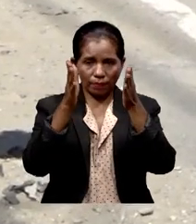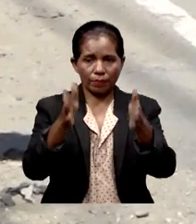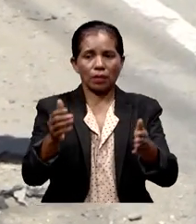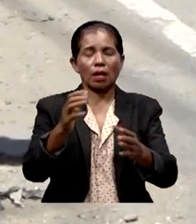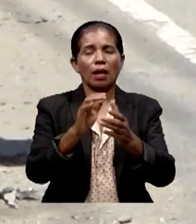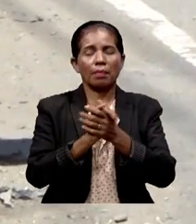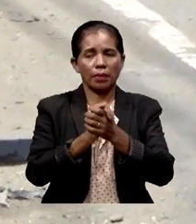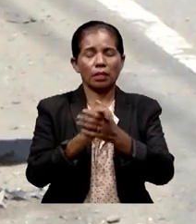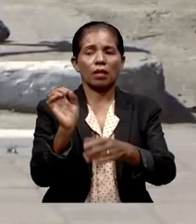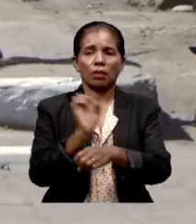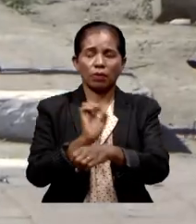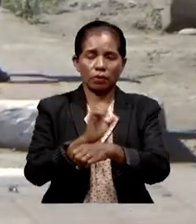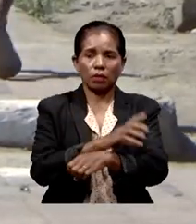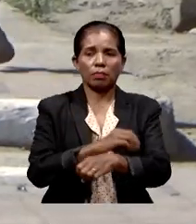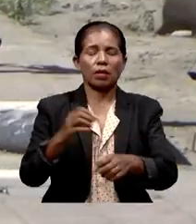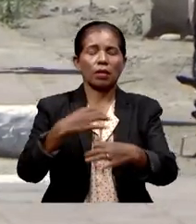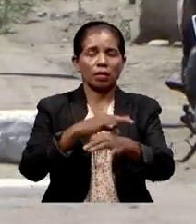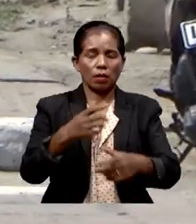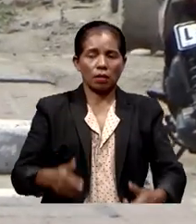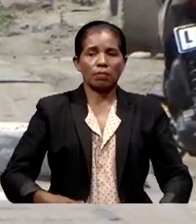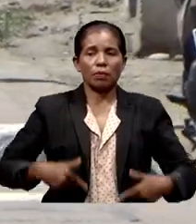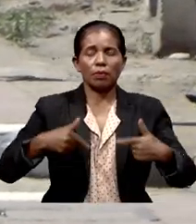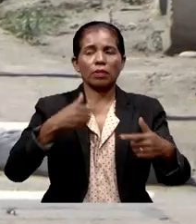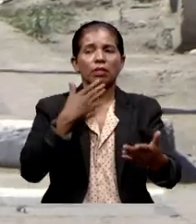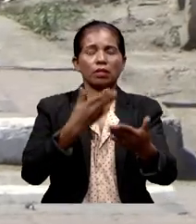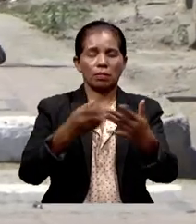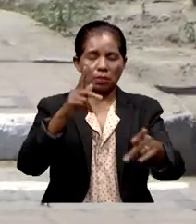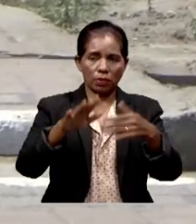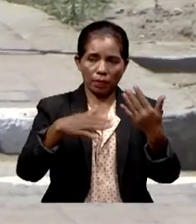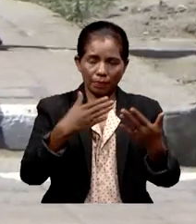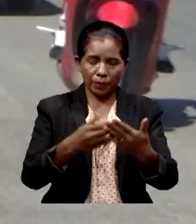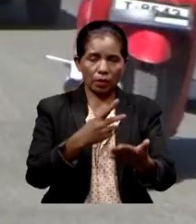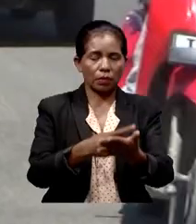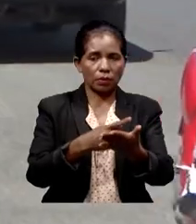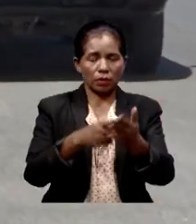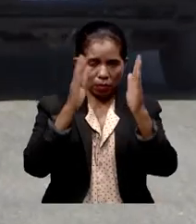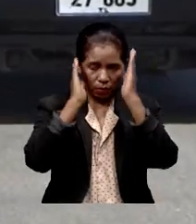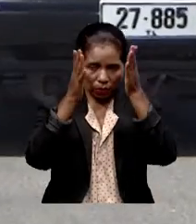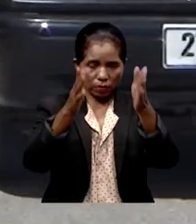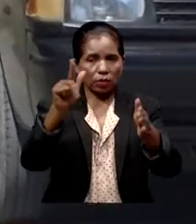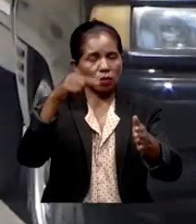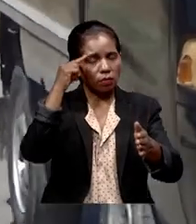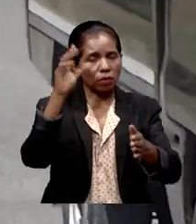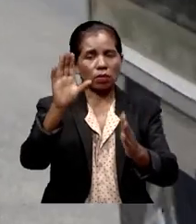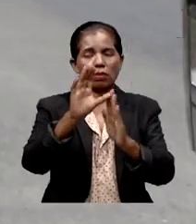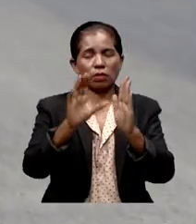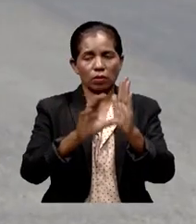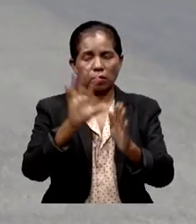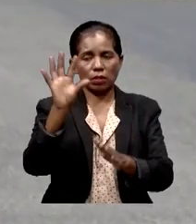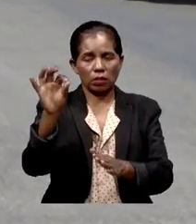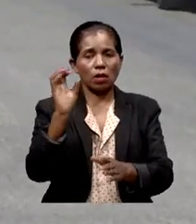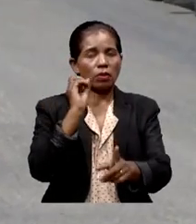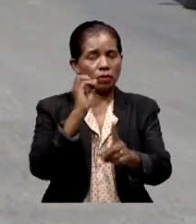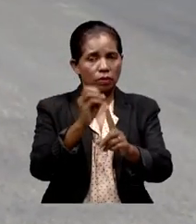hametin economia no hadia moris dia cidadão sirnian. Proposta ne elabora baseada no objetivo estratégico do governo constitucional da CNN, o